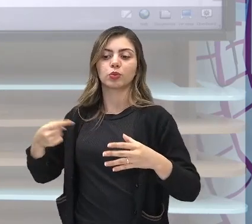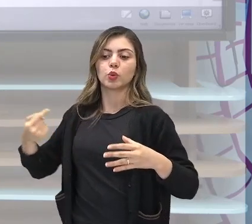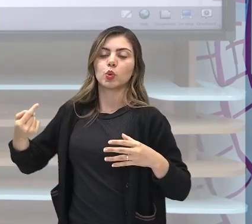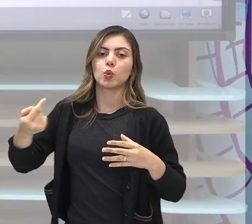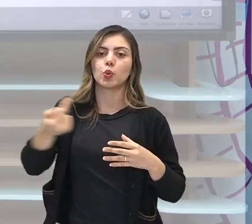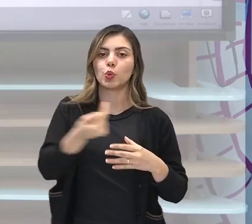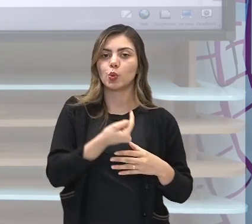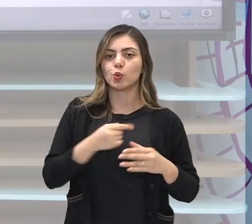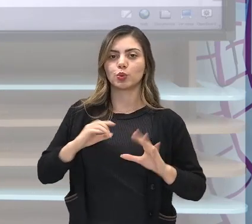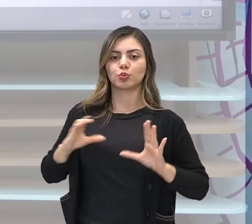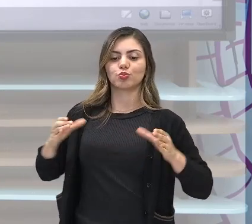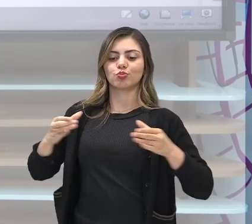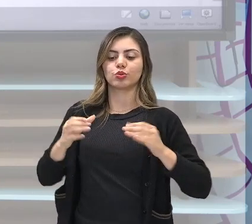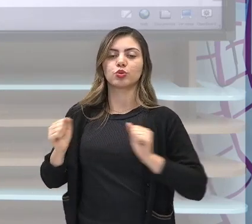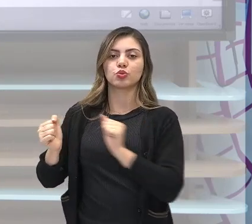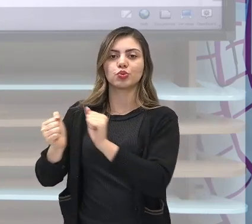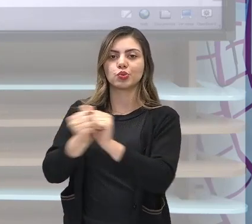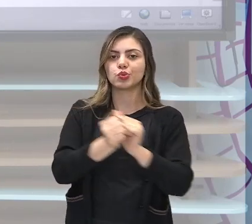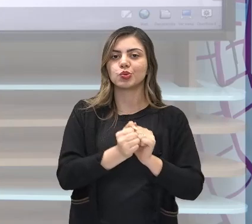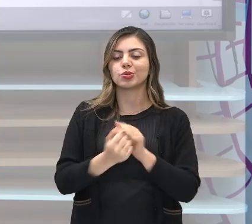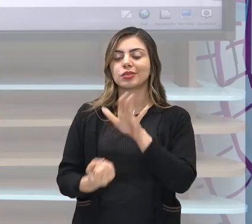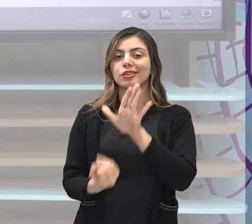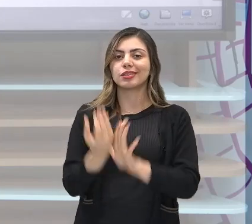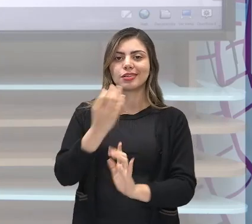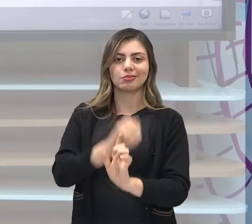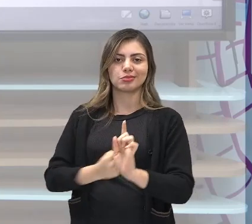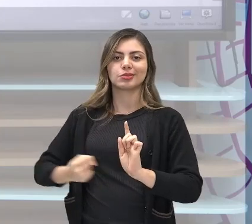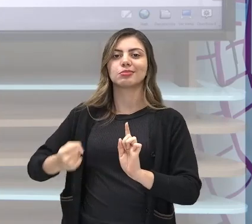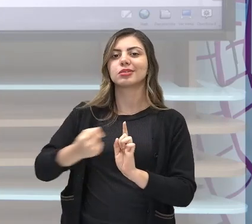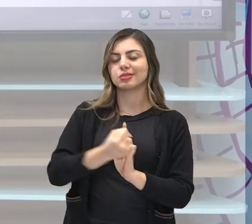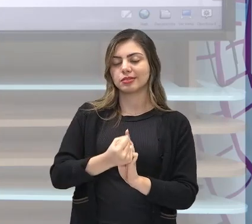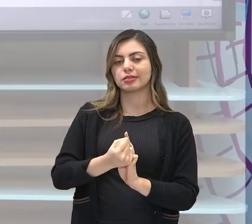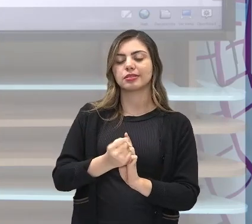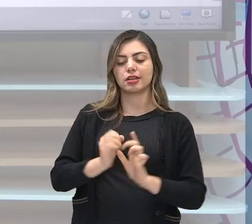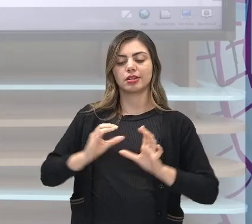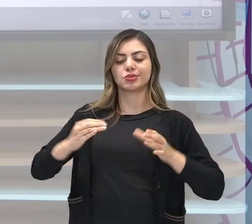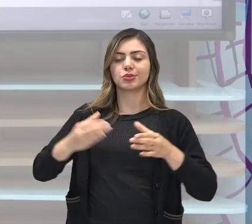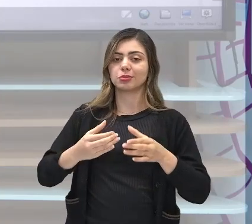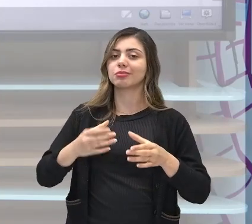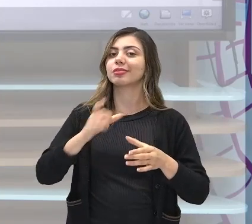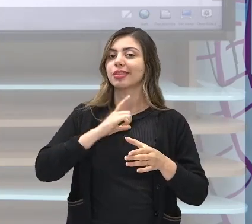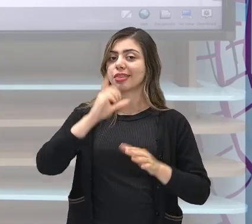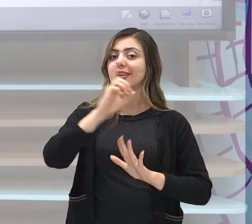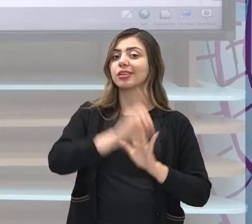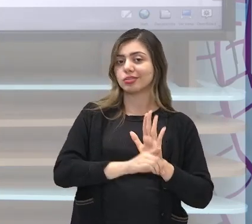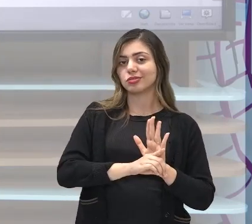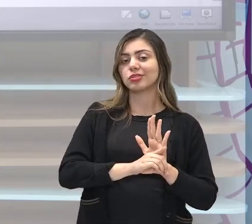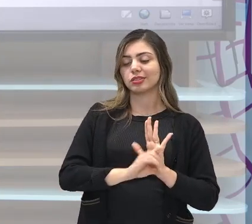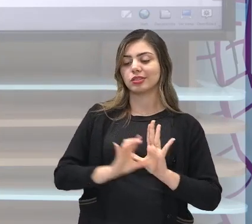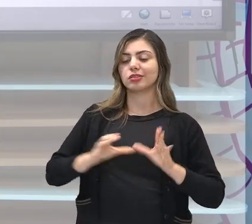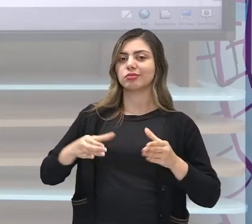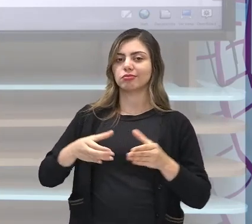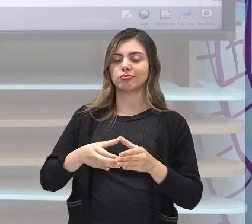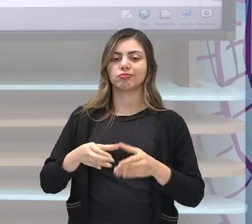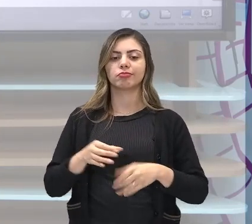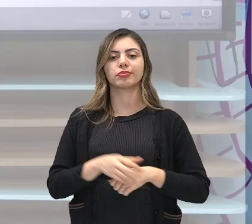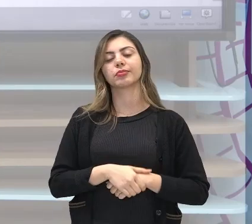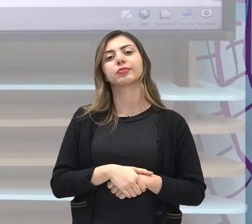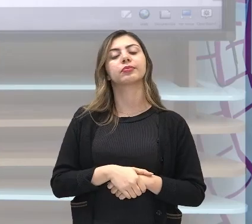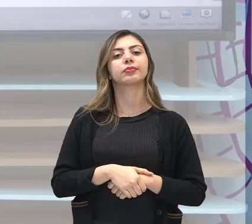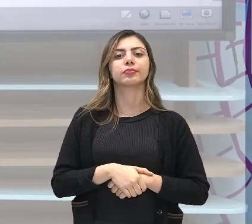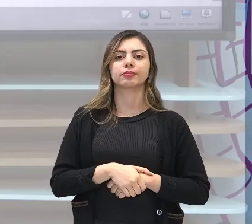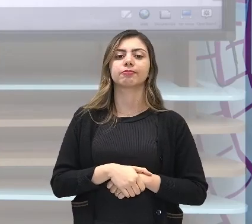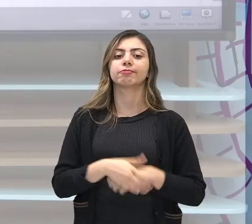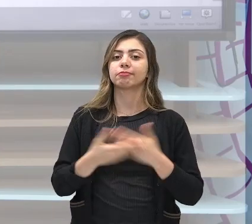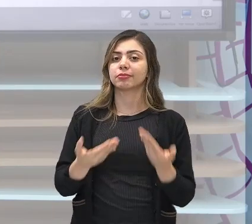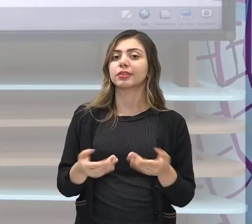todos juntos, né, que formamos uma sociedade, também temos direitos, né,